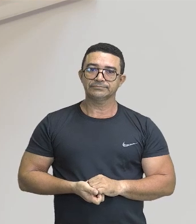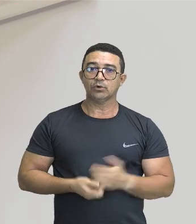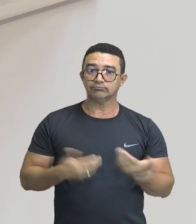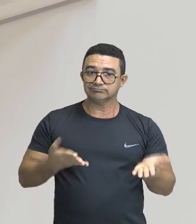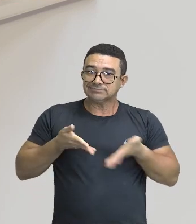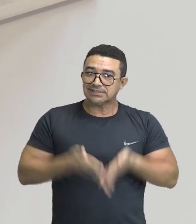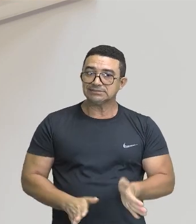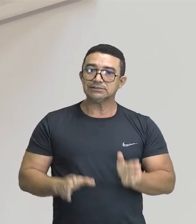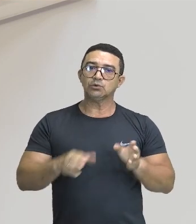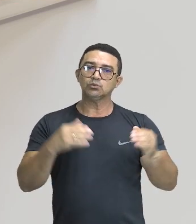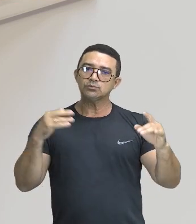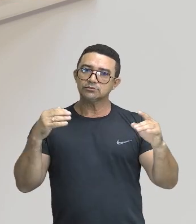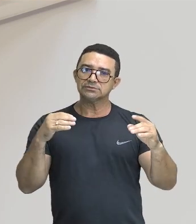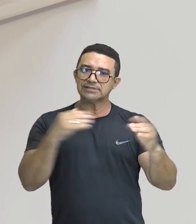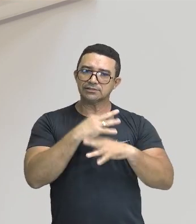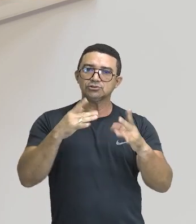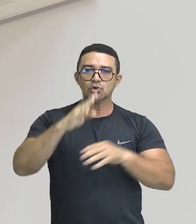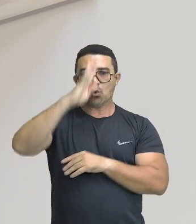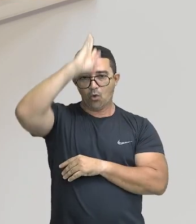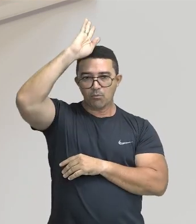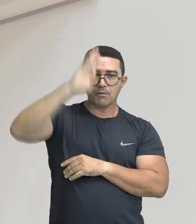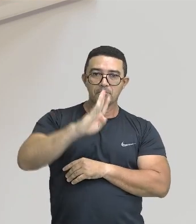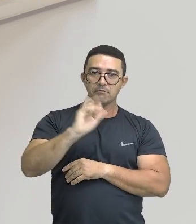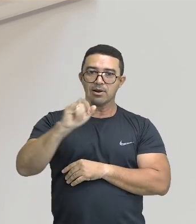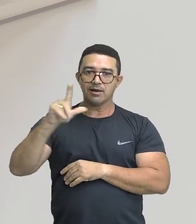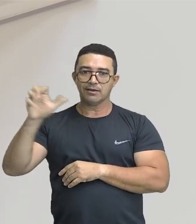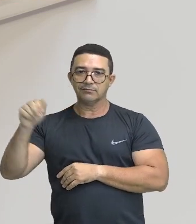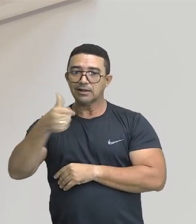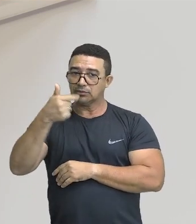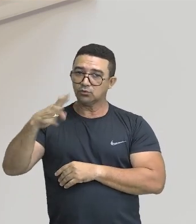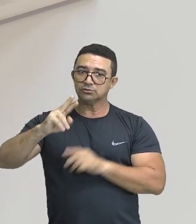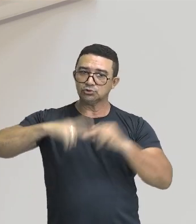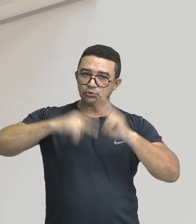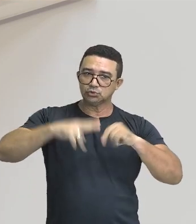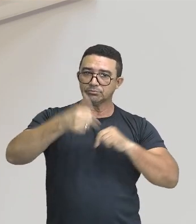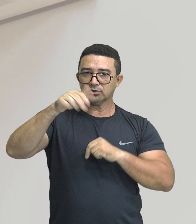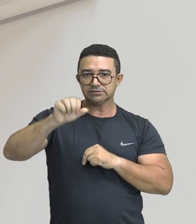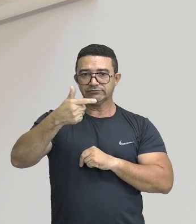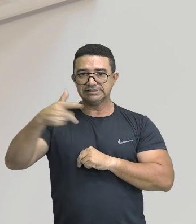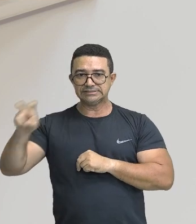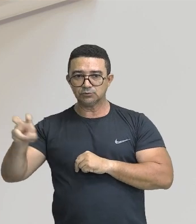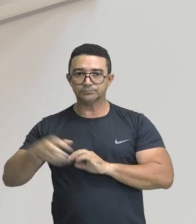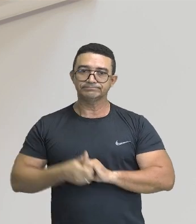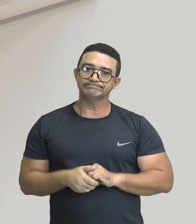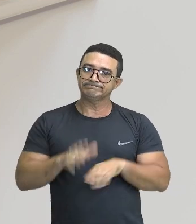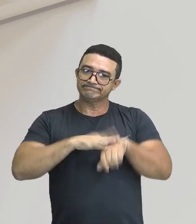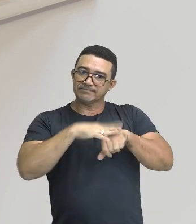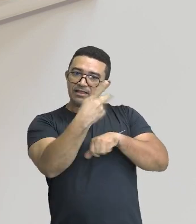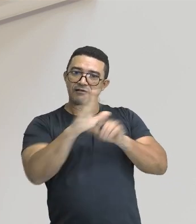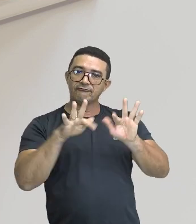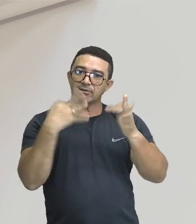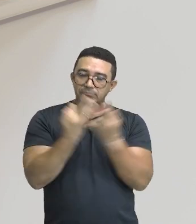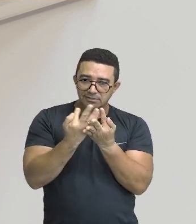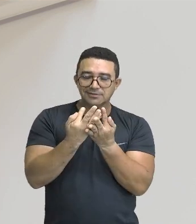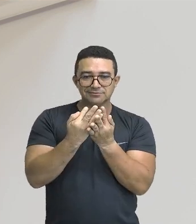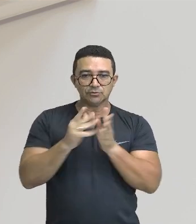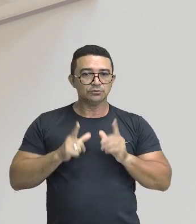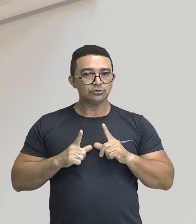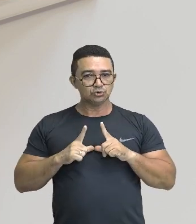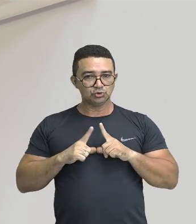Moscovici nasceu na cidade romena de Braila, em 14 de junho de 1925. Sua família era